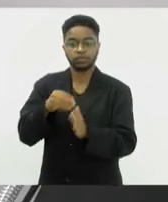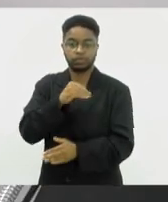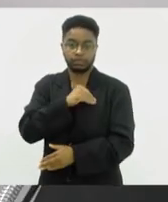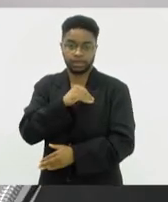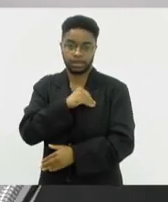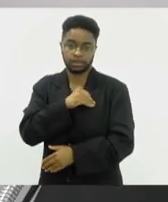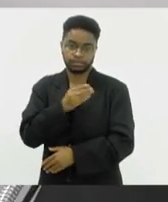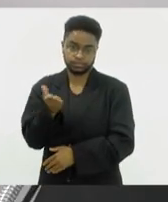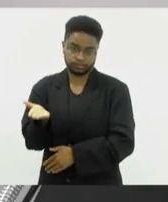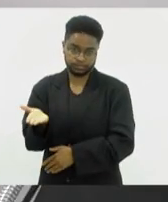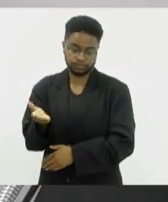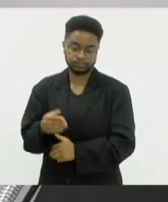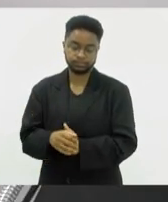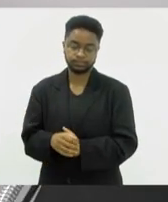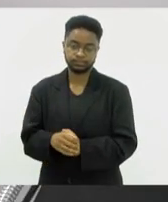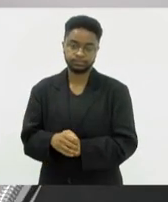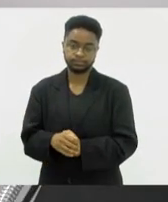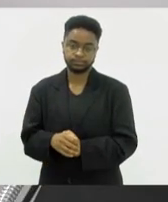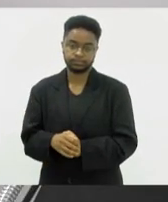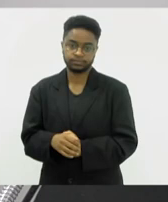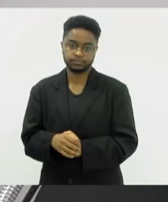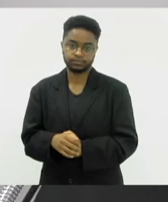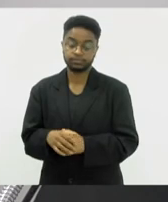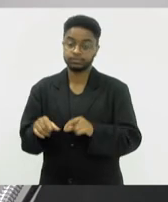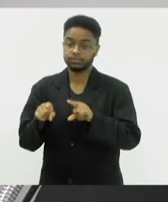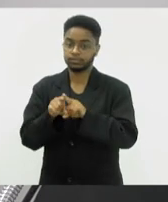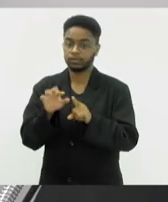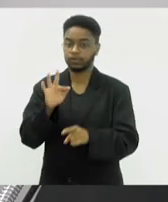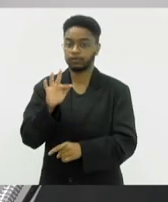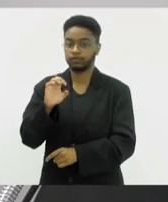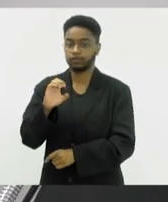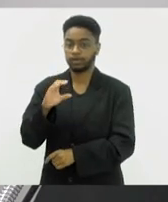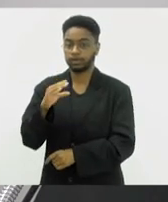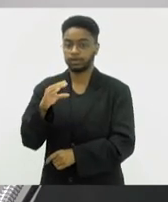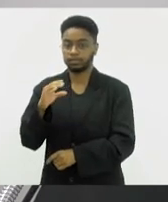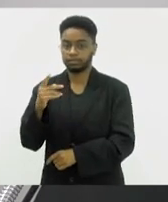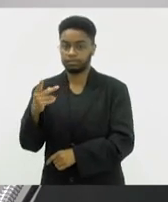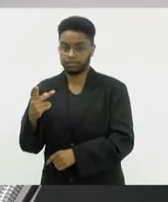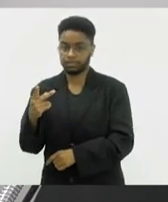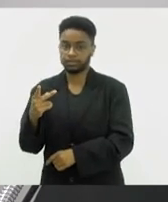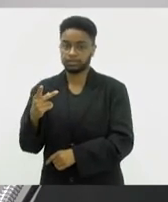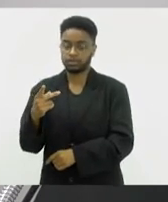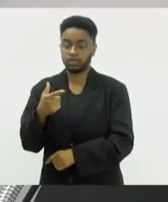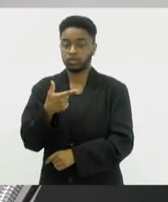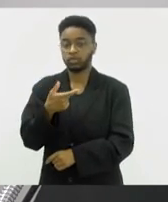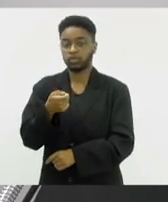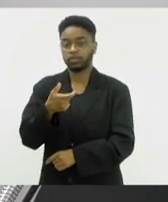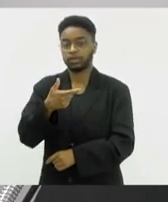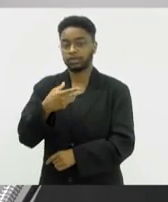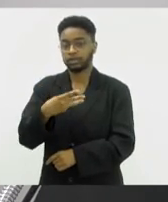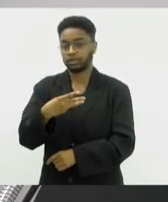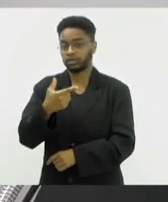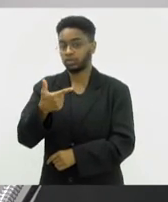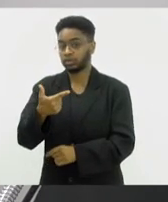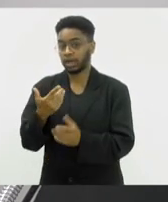Então, e, além do mais, o FECP vai acabar em